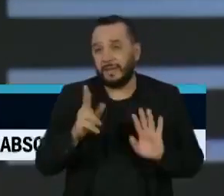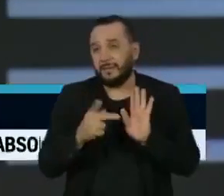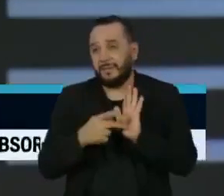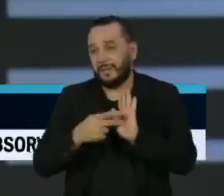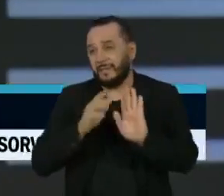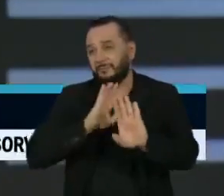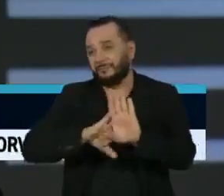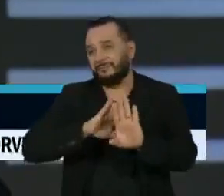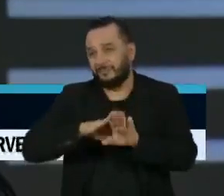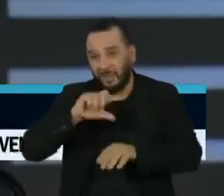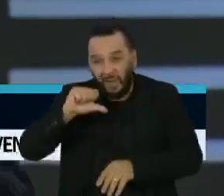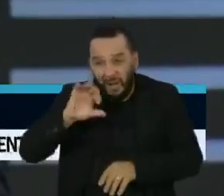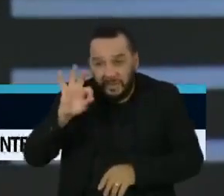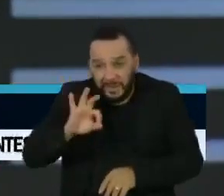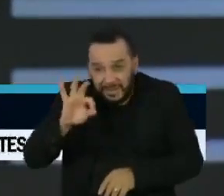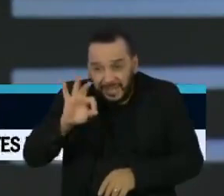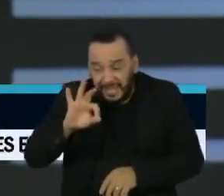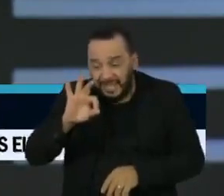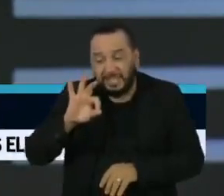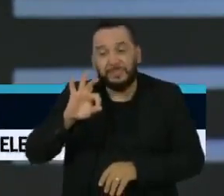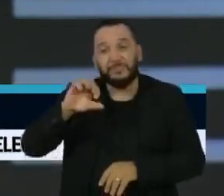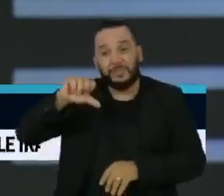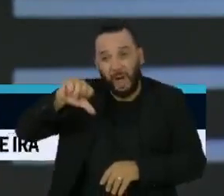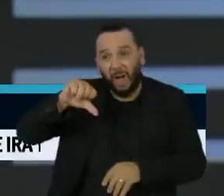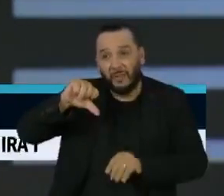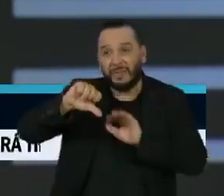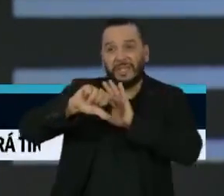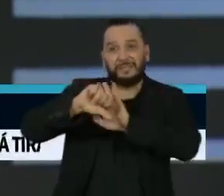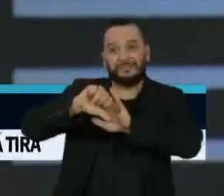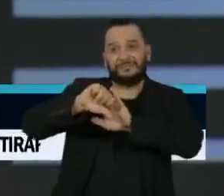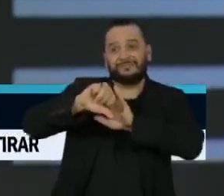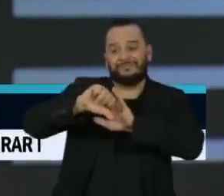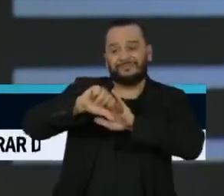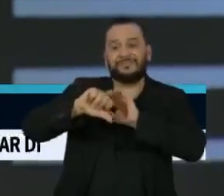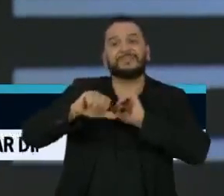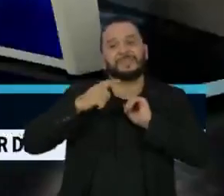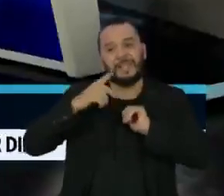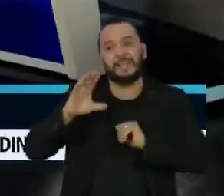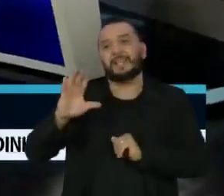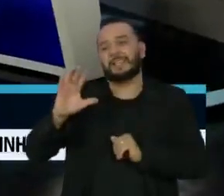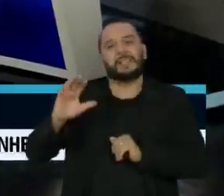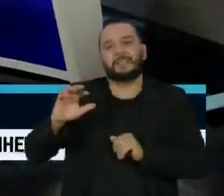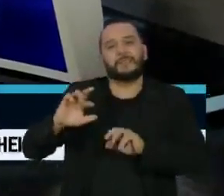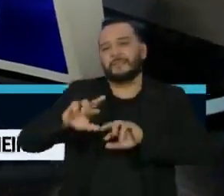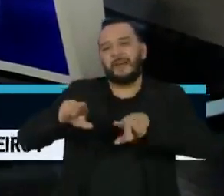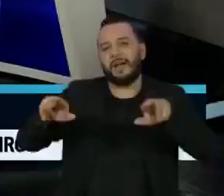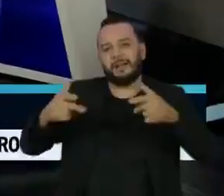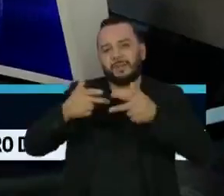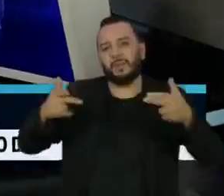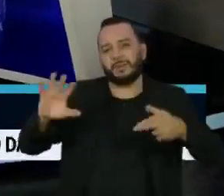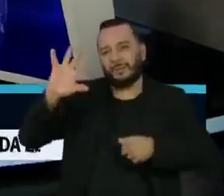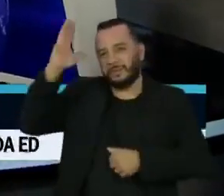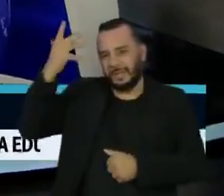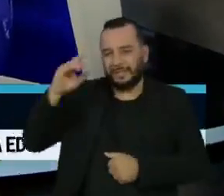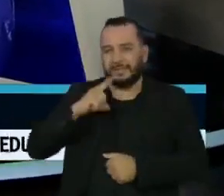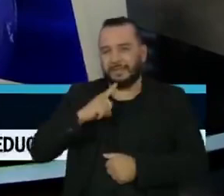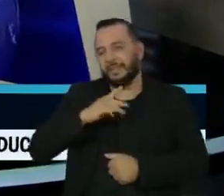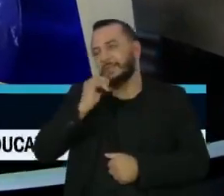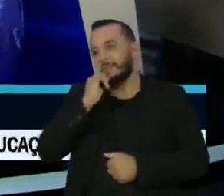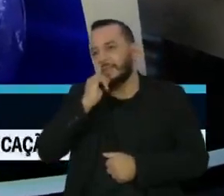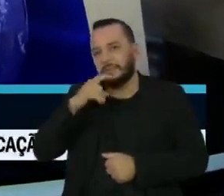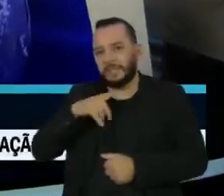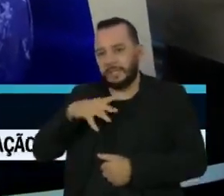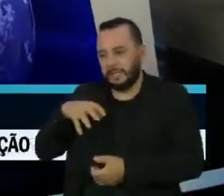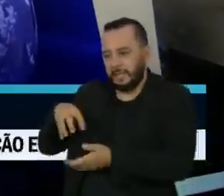por trás desse número você tem uma variação enorme de fenômenos ocorrendo e eu diria que tem duas principais uma que há entre